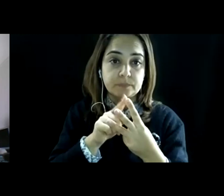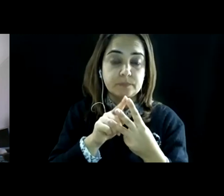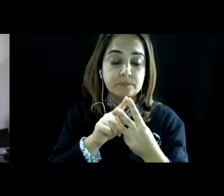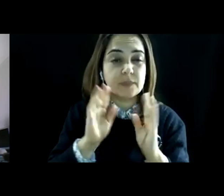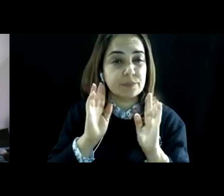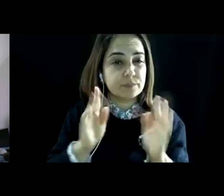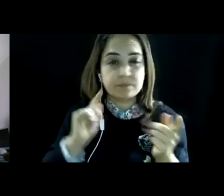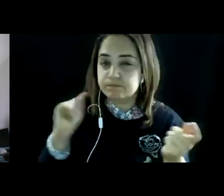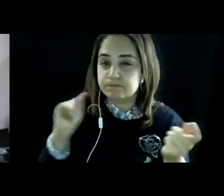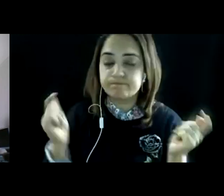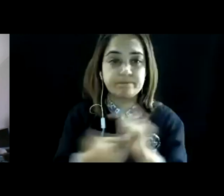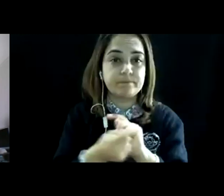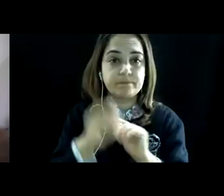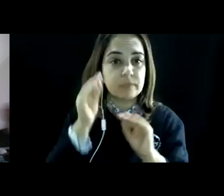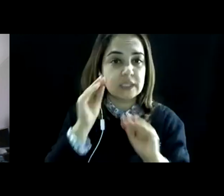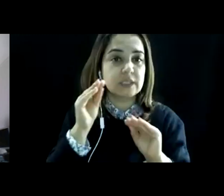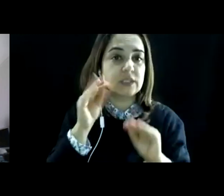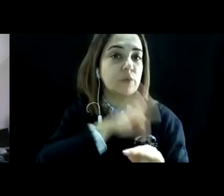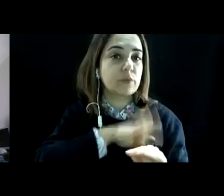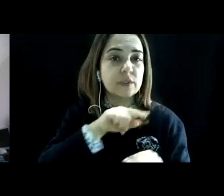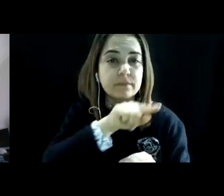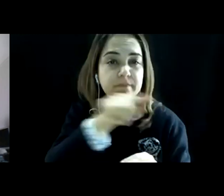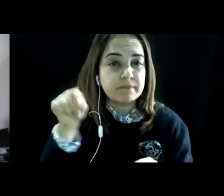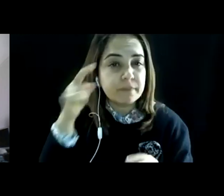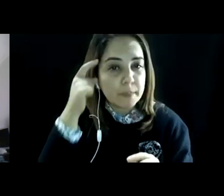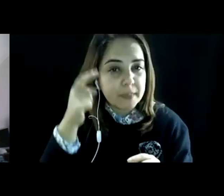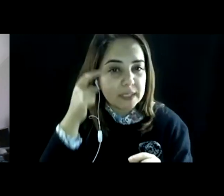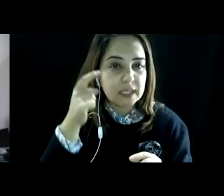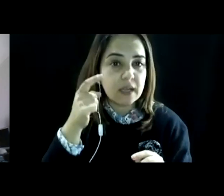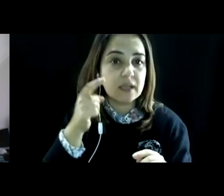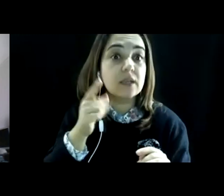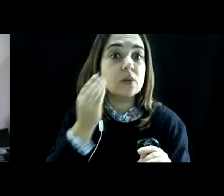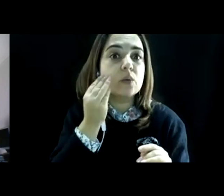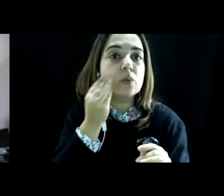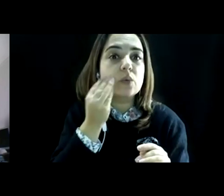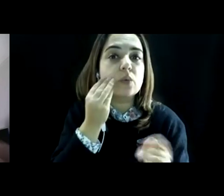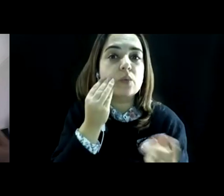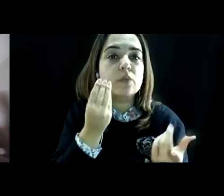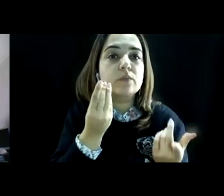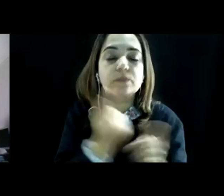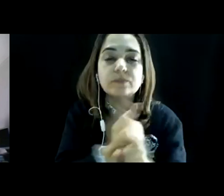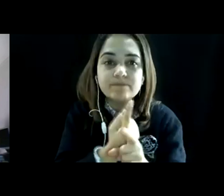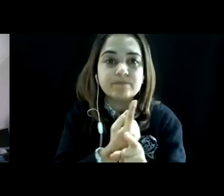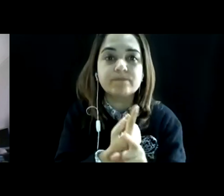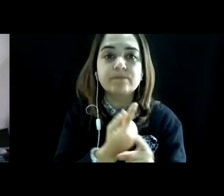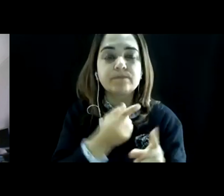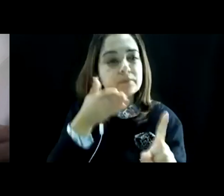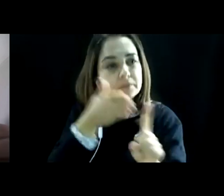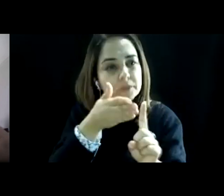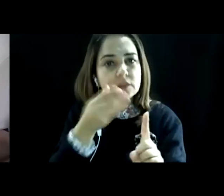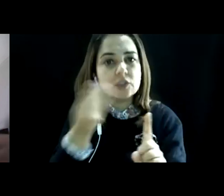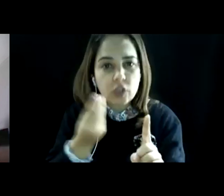remodelar completamente o ensino profissional. Ou seja, pensar se esta estrutura vale para os cursos que nós queremos, se atende aos jovens que nós queremos,